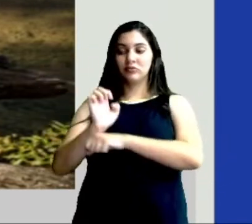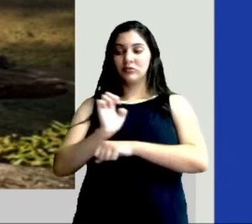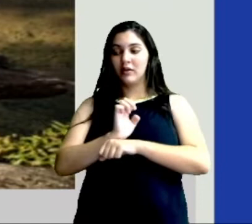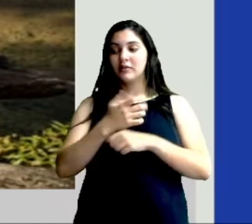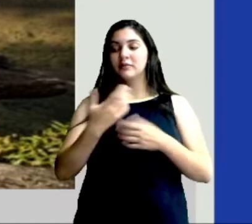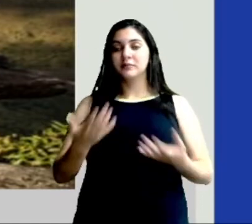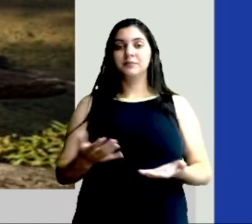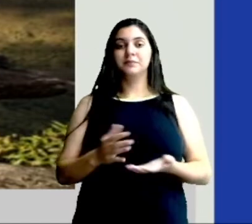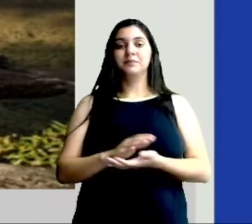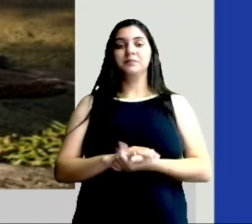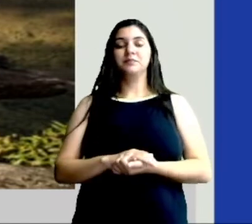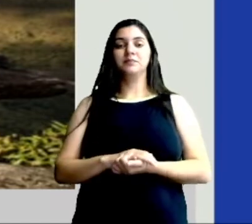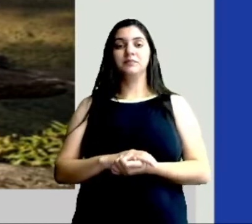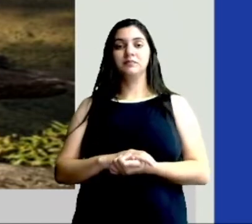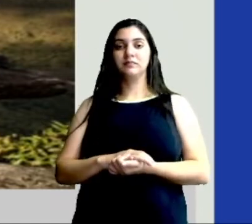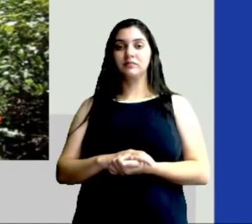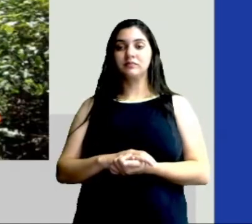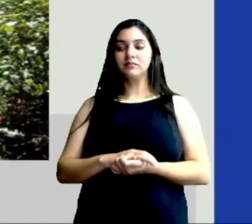mata.